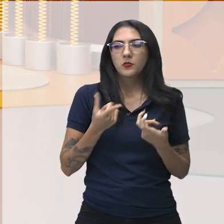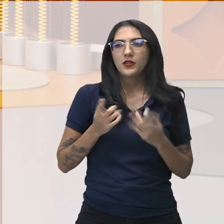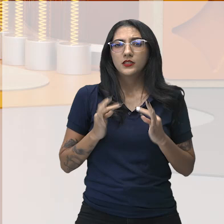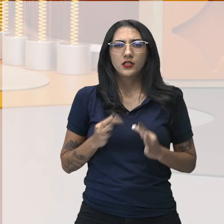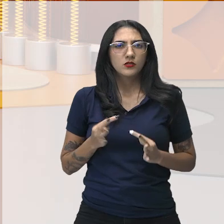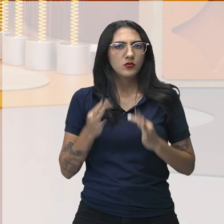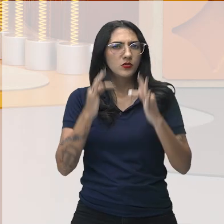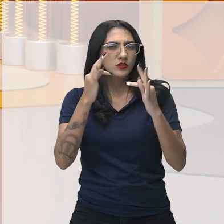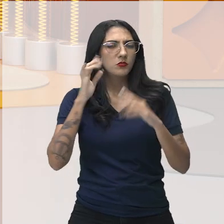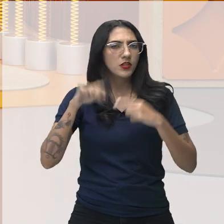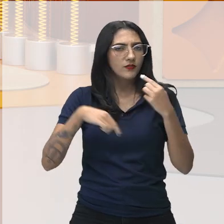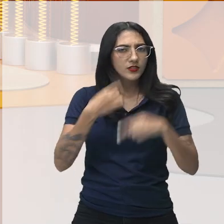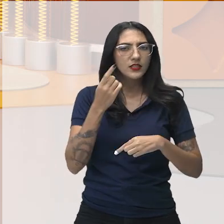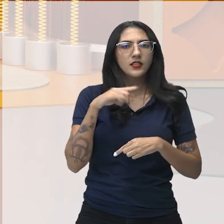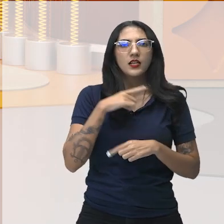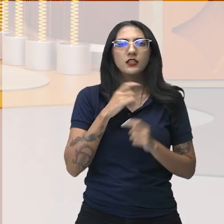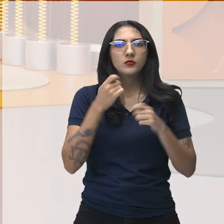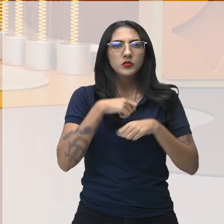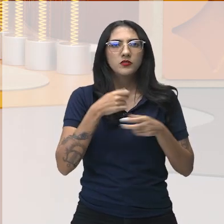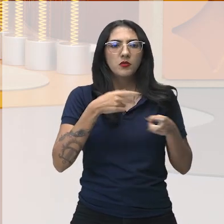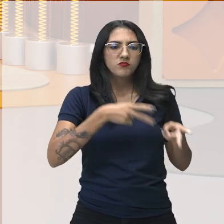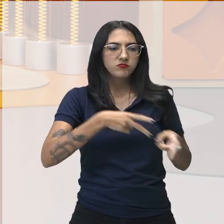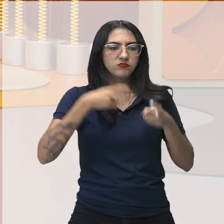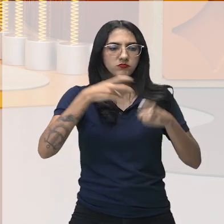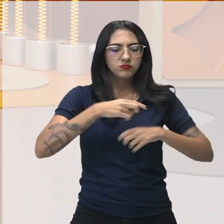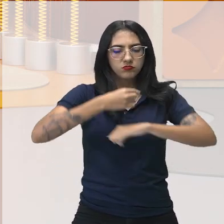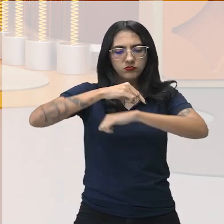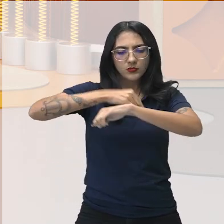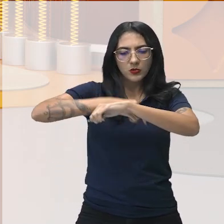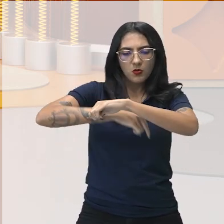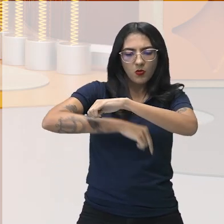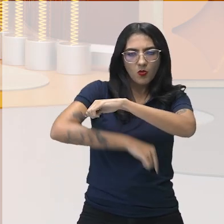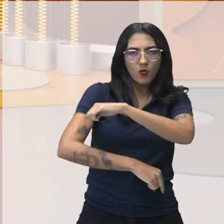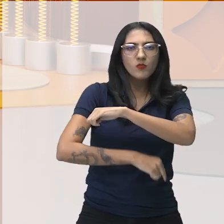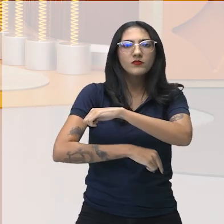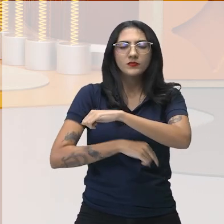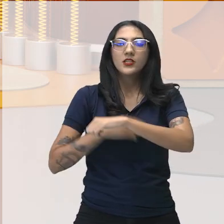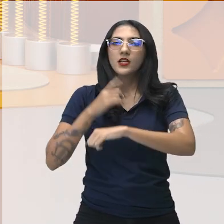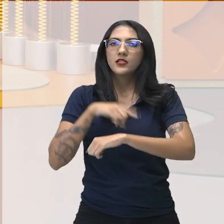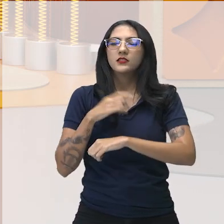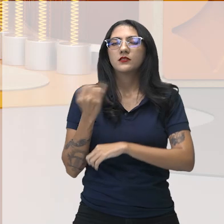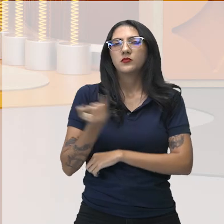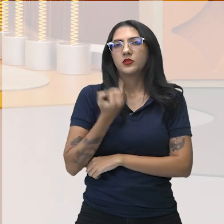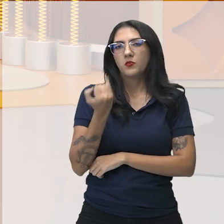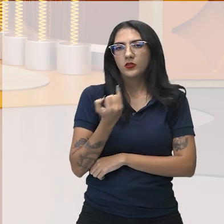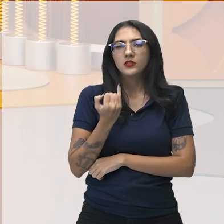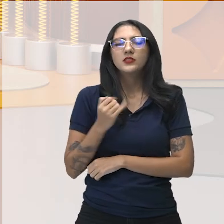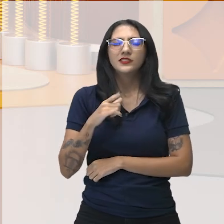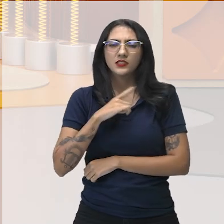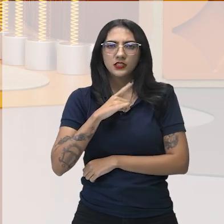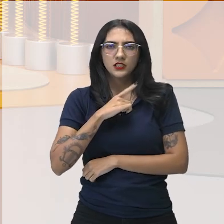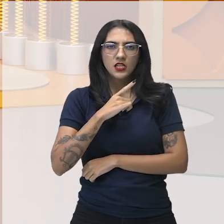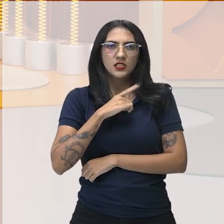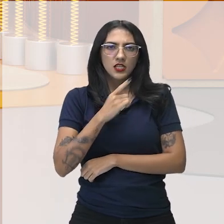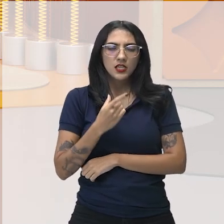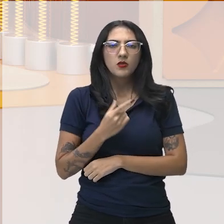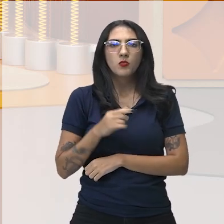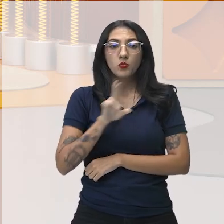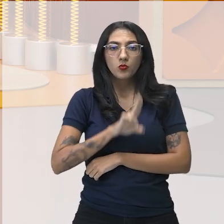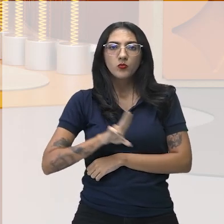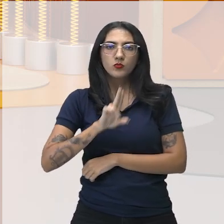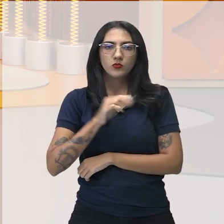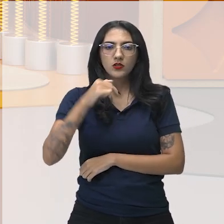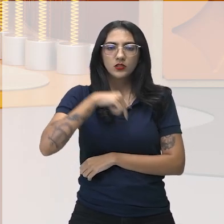permite que ela retire ali petróleo de águas profundas. E isso é muito importante, já que nós temos uma quantidade, uma reserva muito grande de